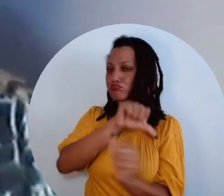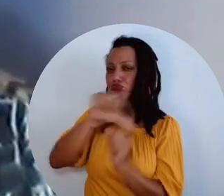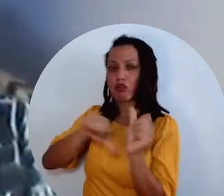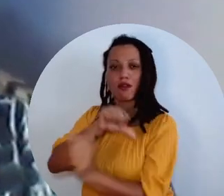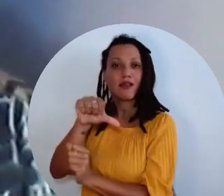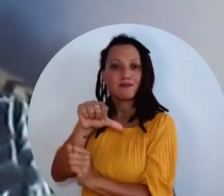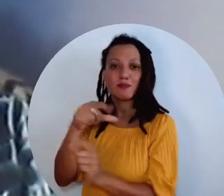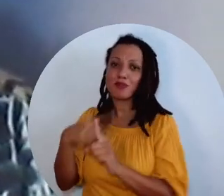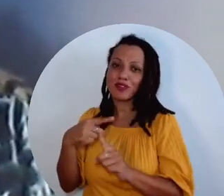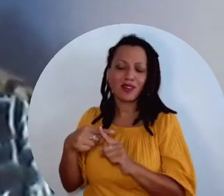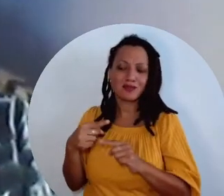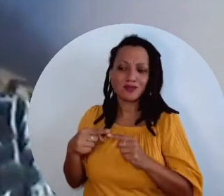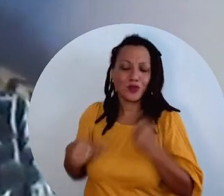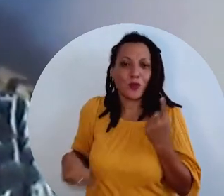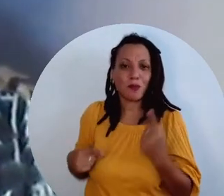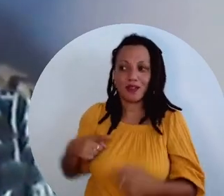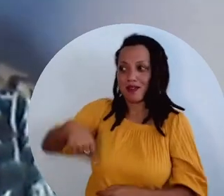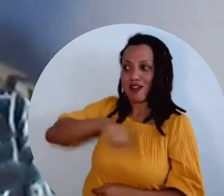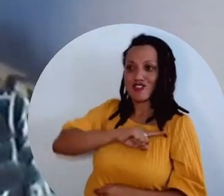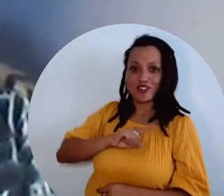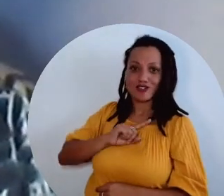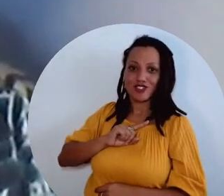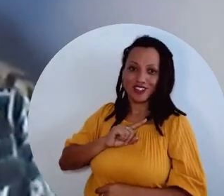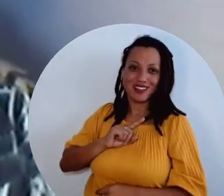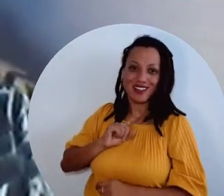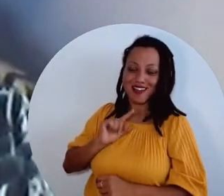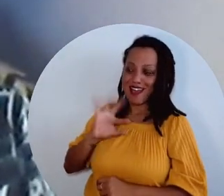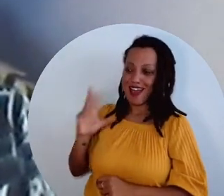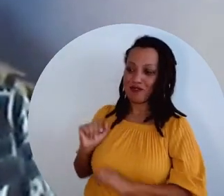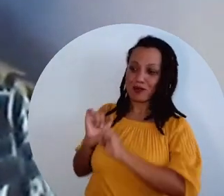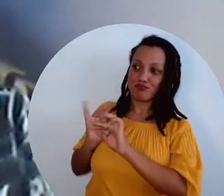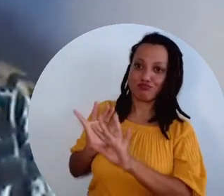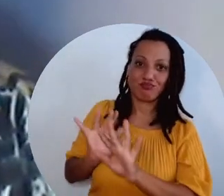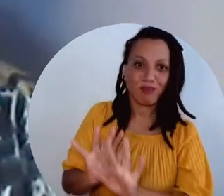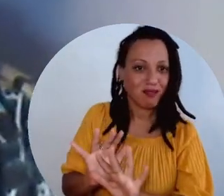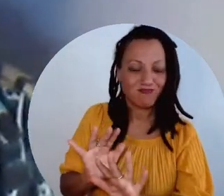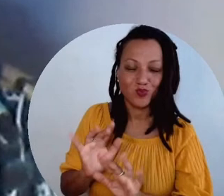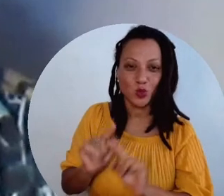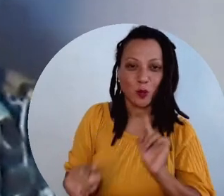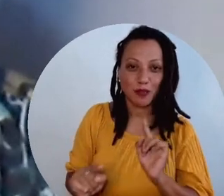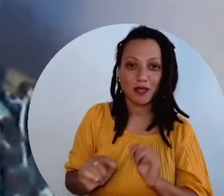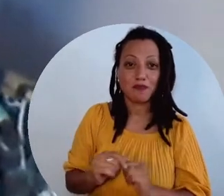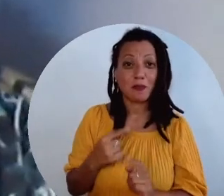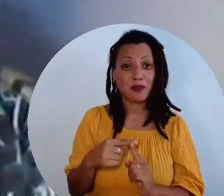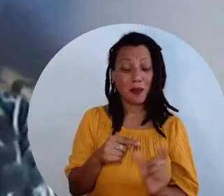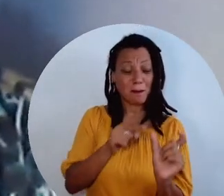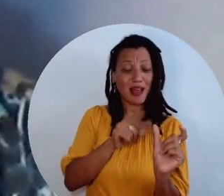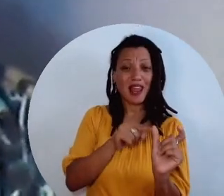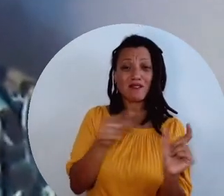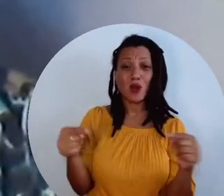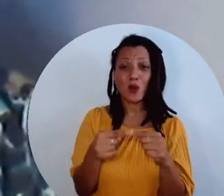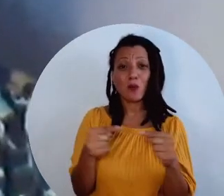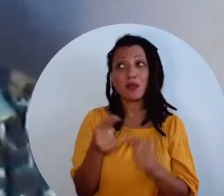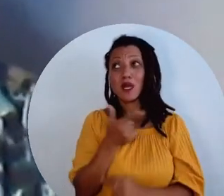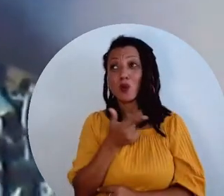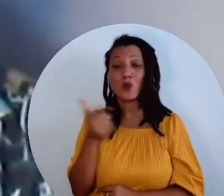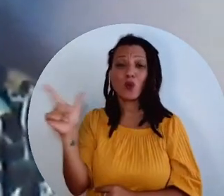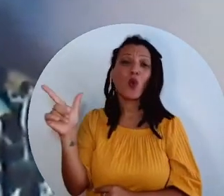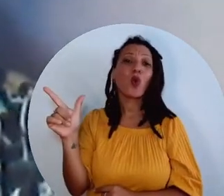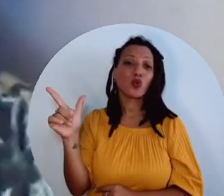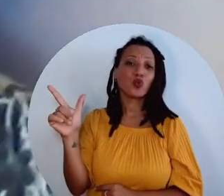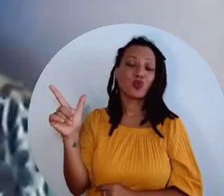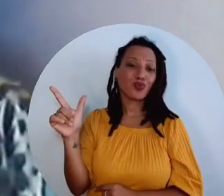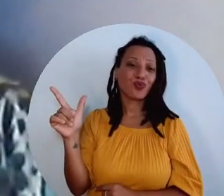nessa diáspora. Então, quando a gente usa holocausto, acaba concorrendo, disputando com